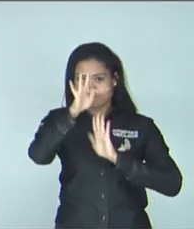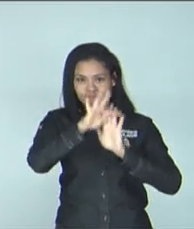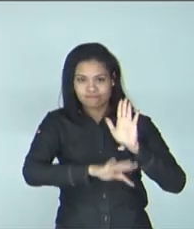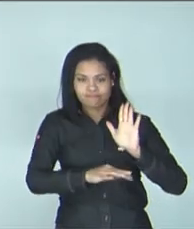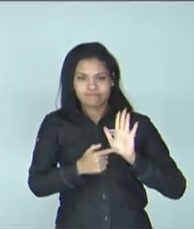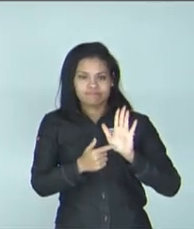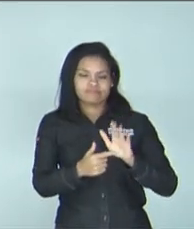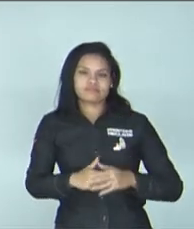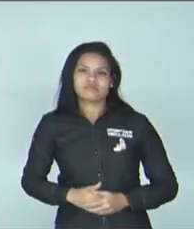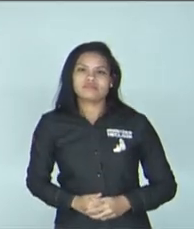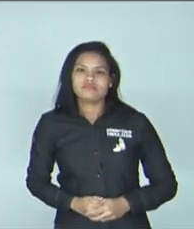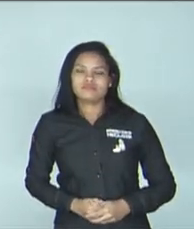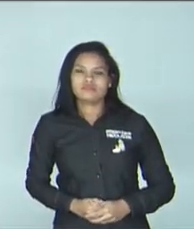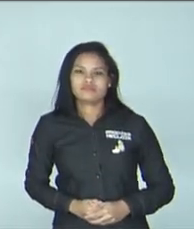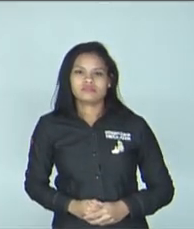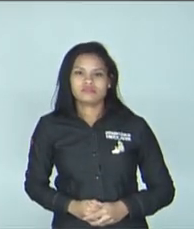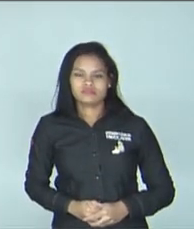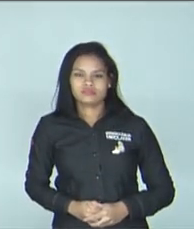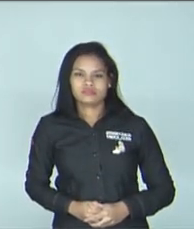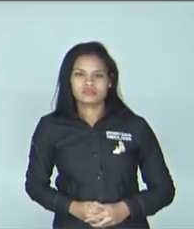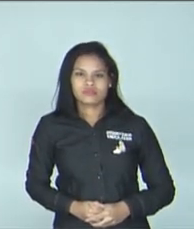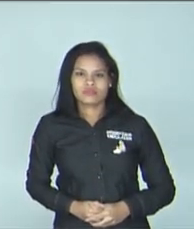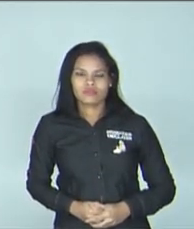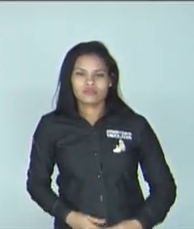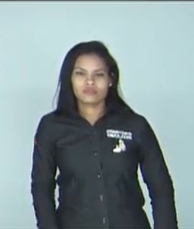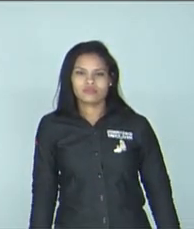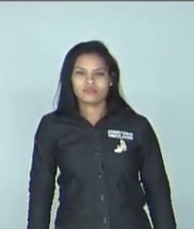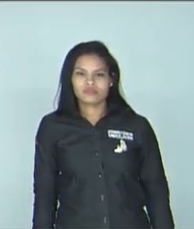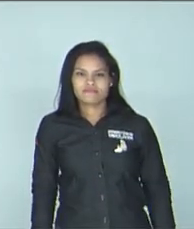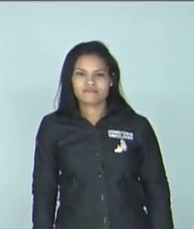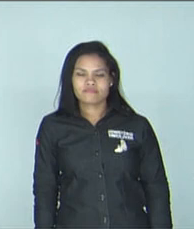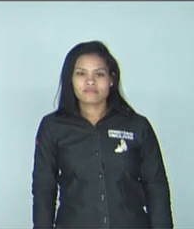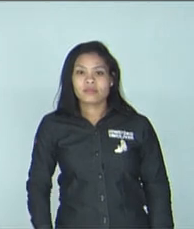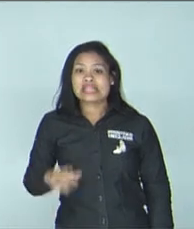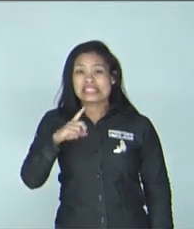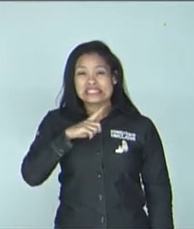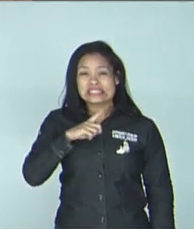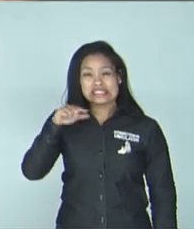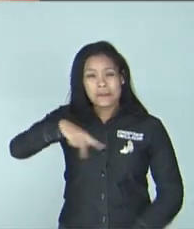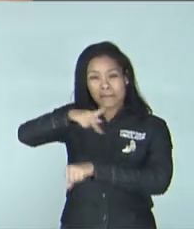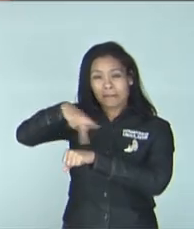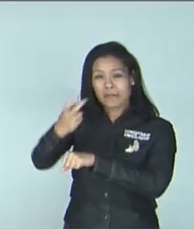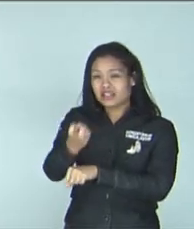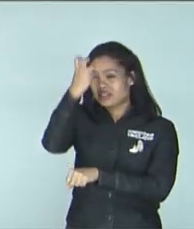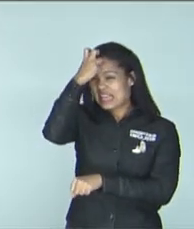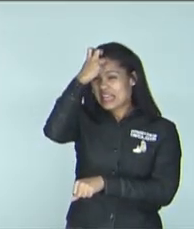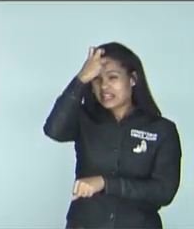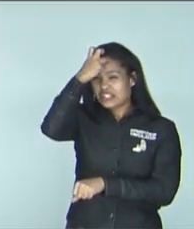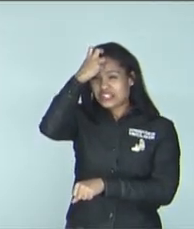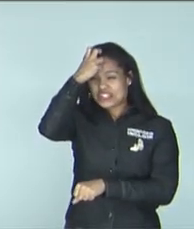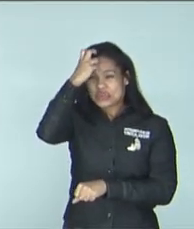esse texto ele ele é uma das pragas que acometeram o egito